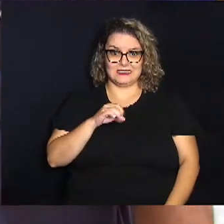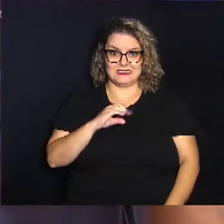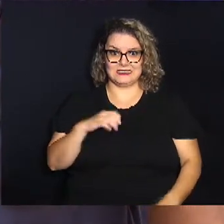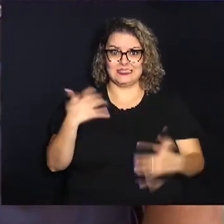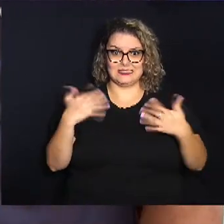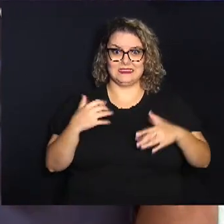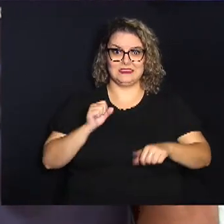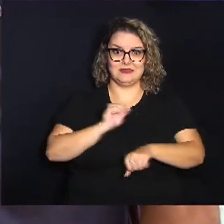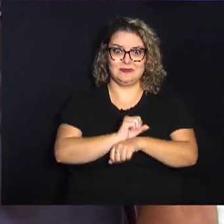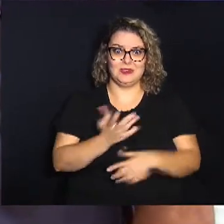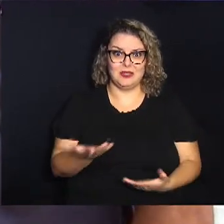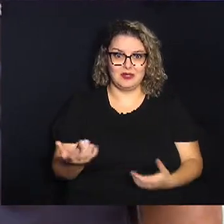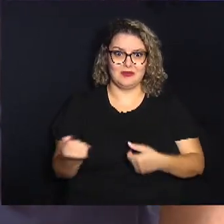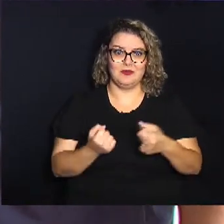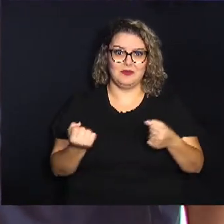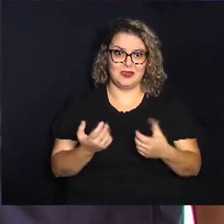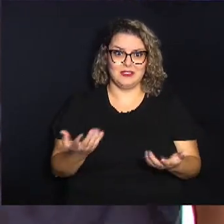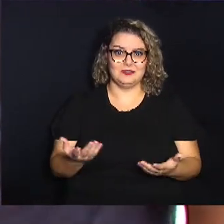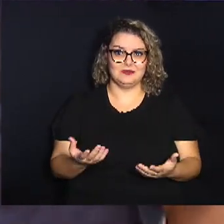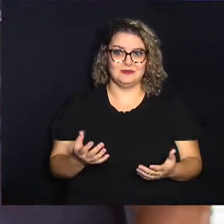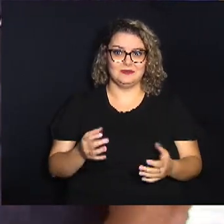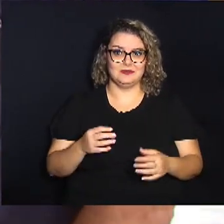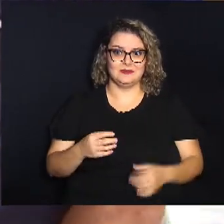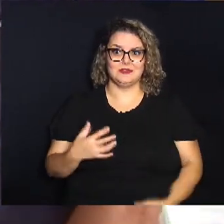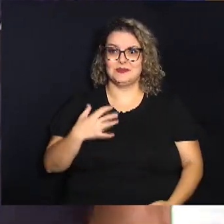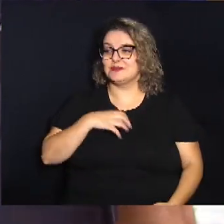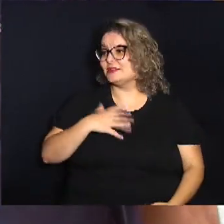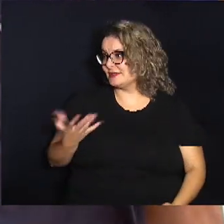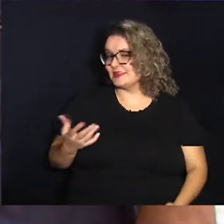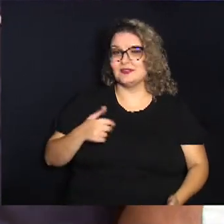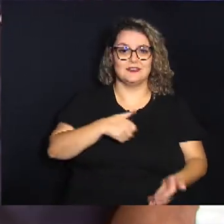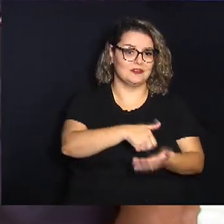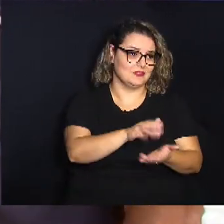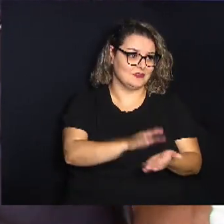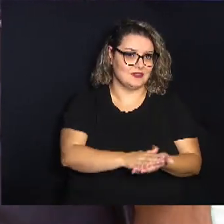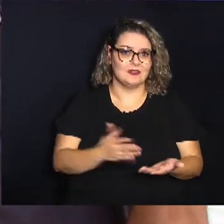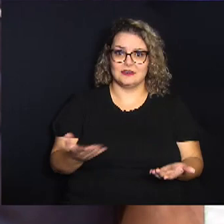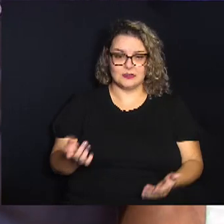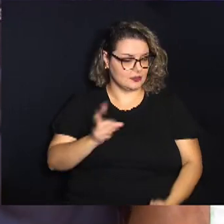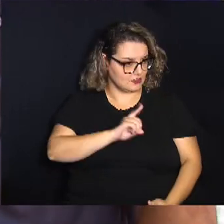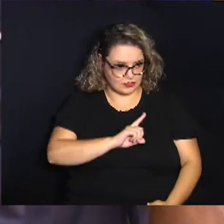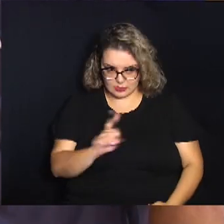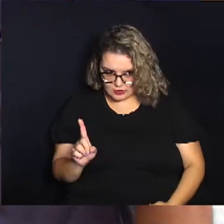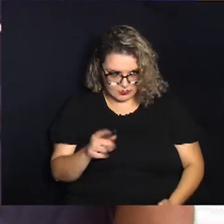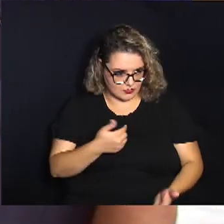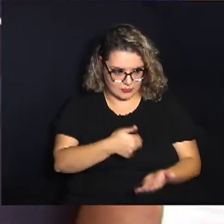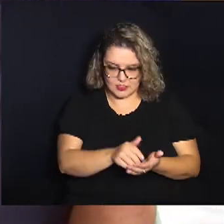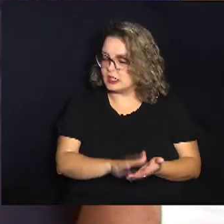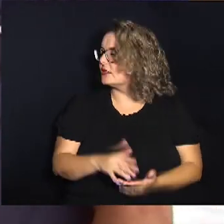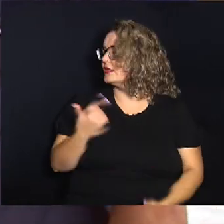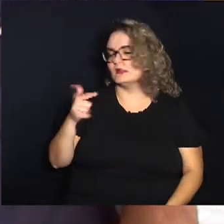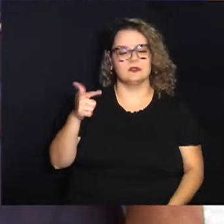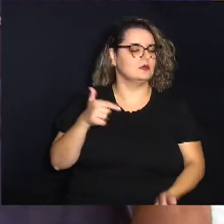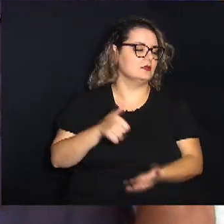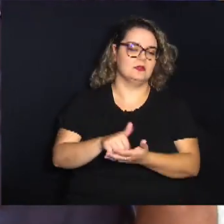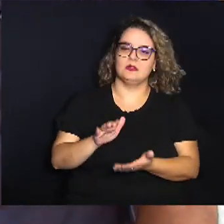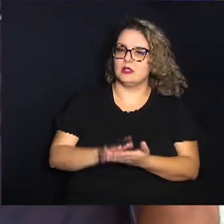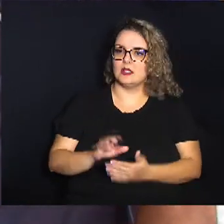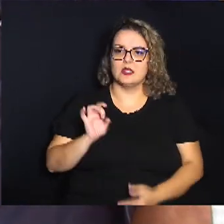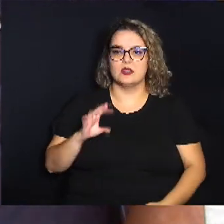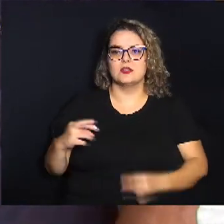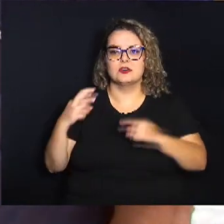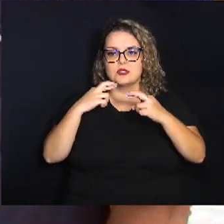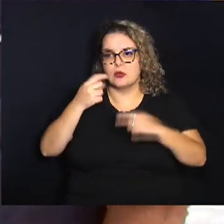vou parar lá meu carro não vai estar em condições vou tomar uma multa não vai ter multa não é só para